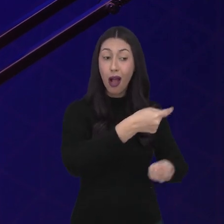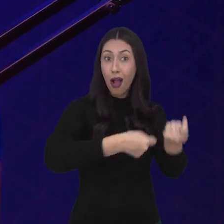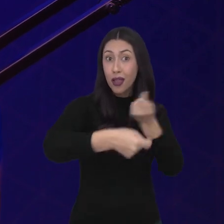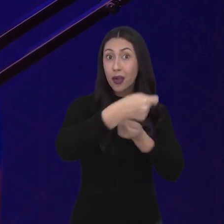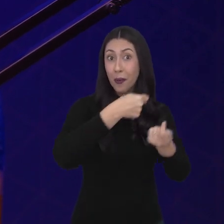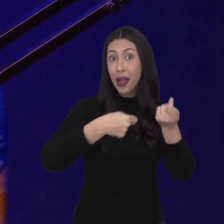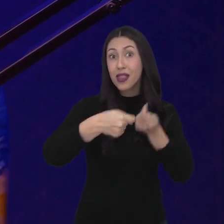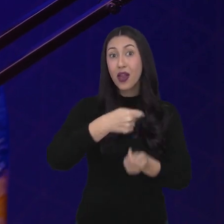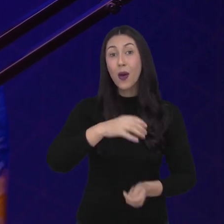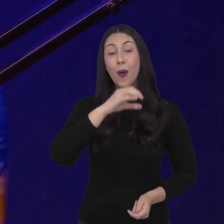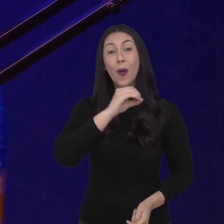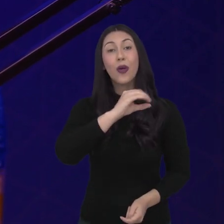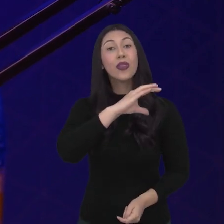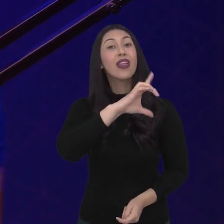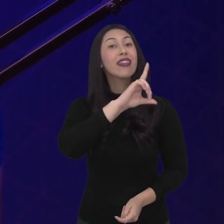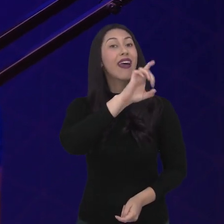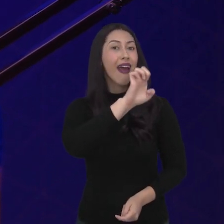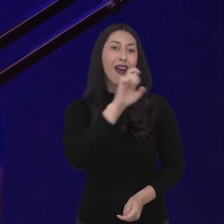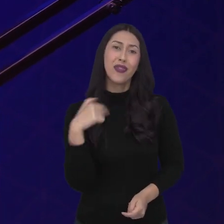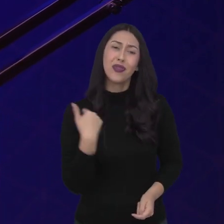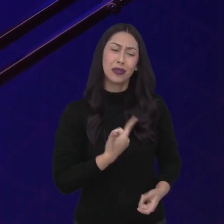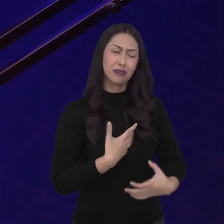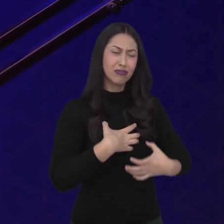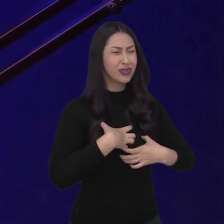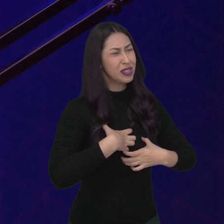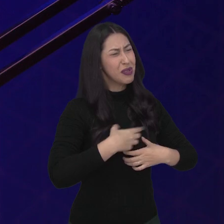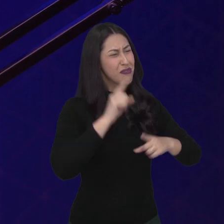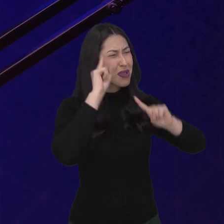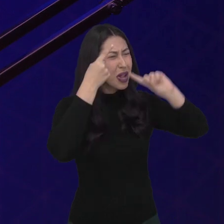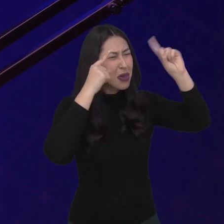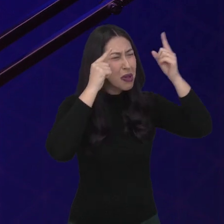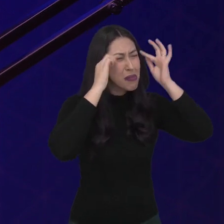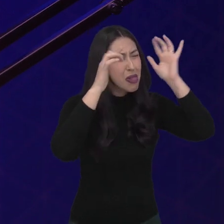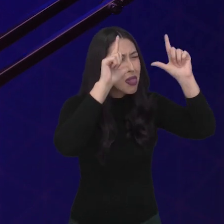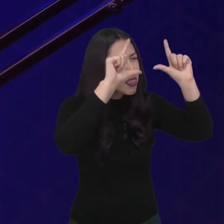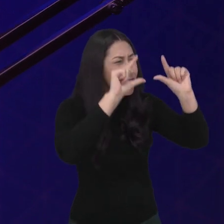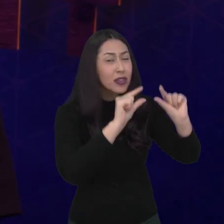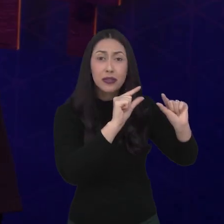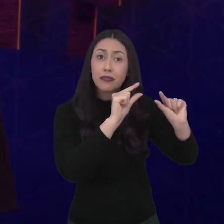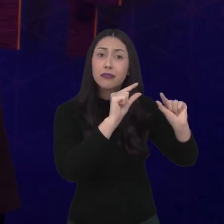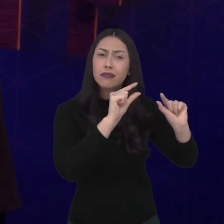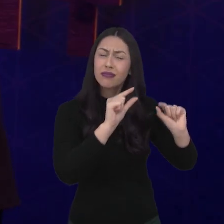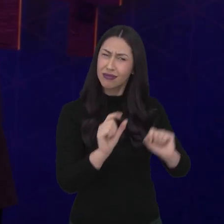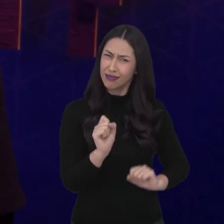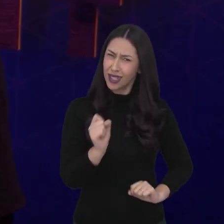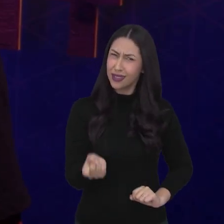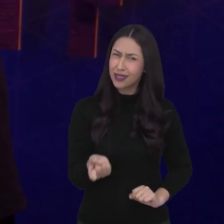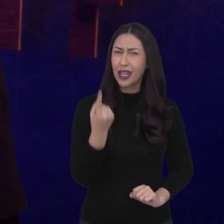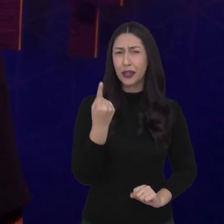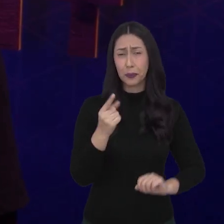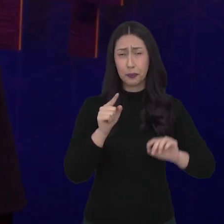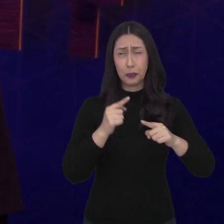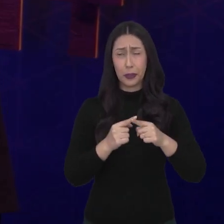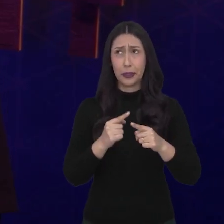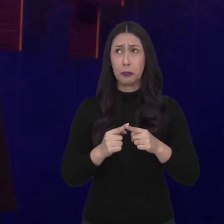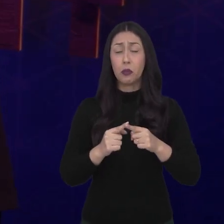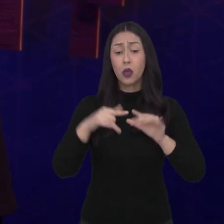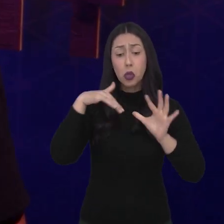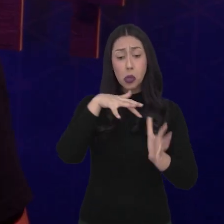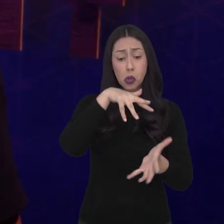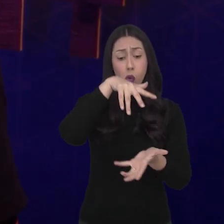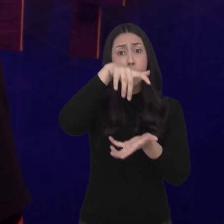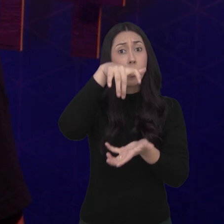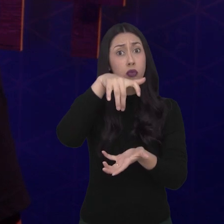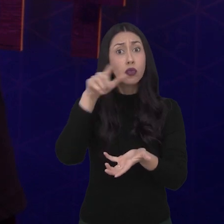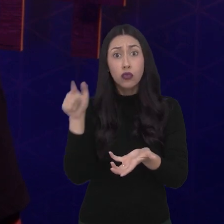Econômico, a OCDE, estamos nos sentindo menos criativos e imaginativos. Isso é bem estranho. Pensa comigo, em